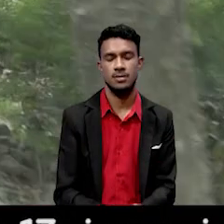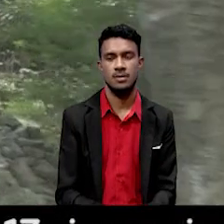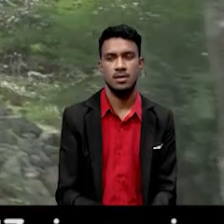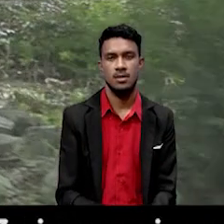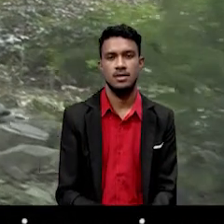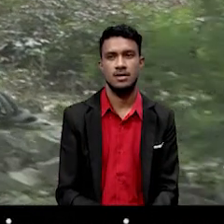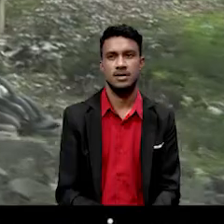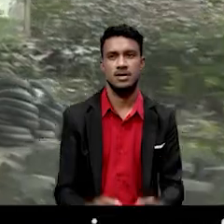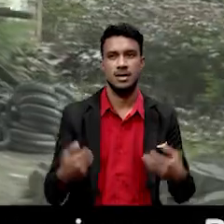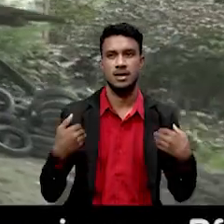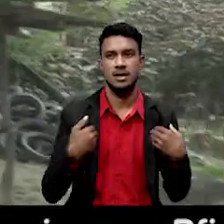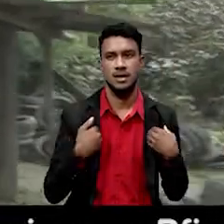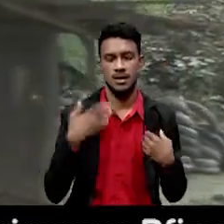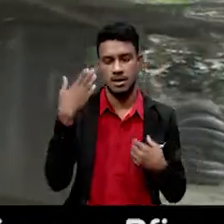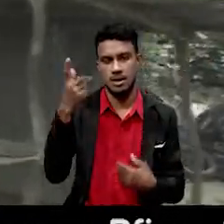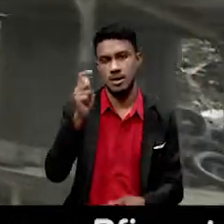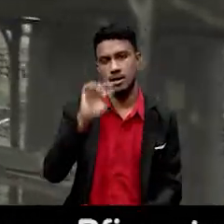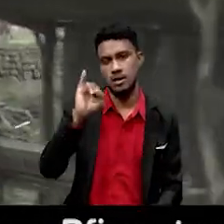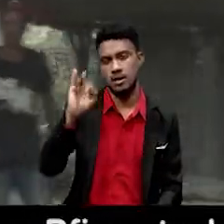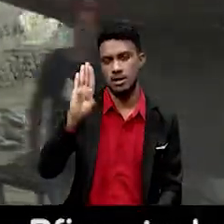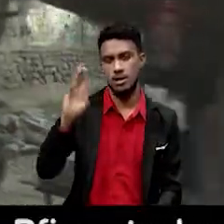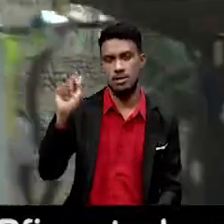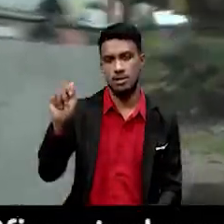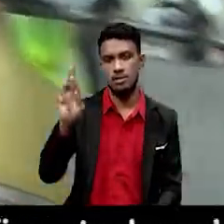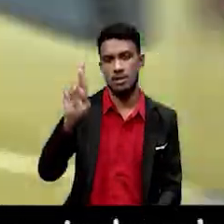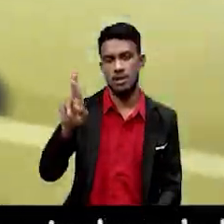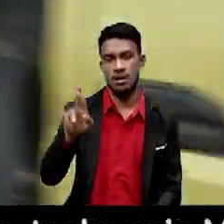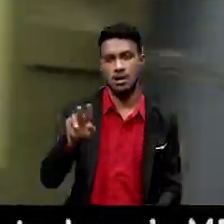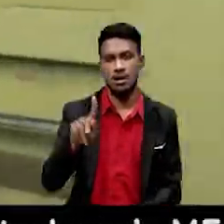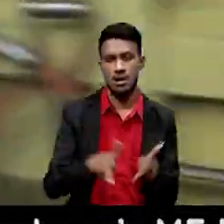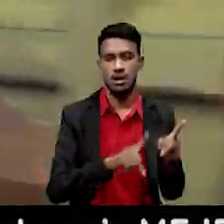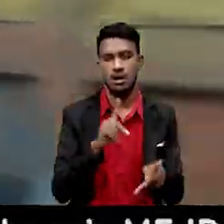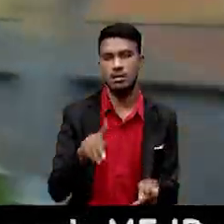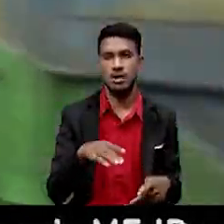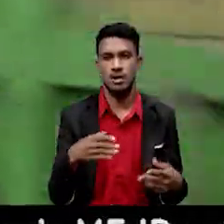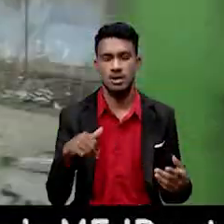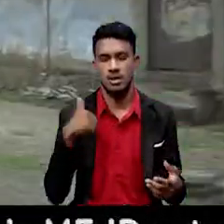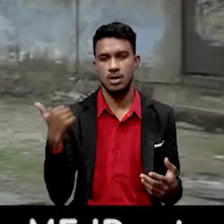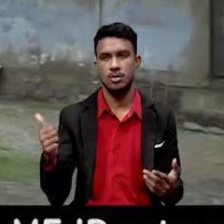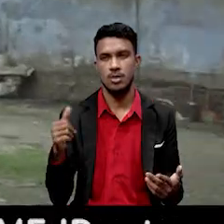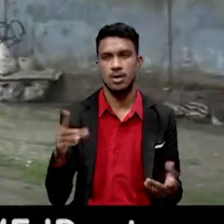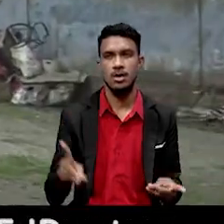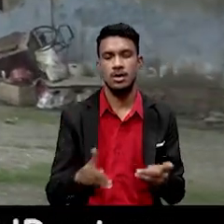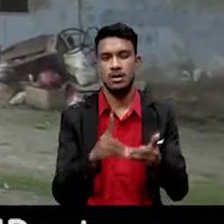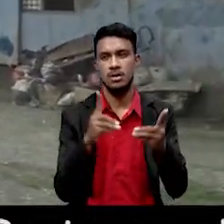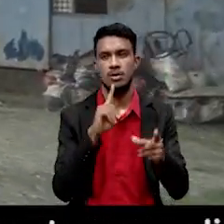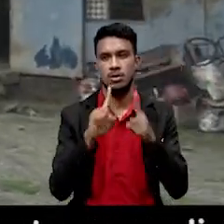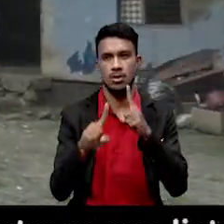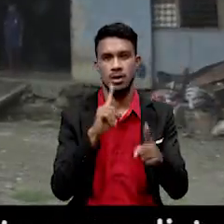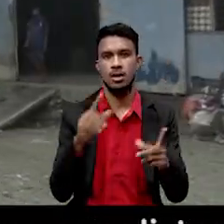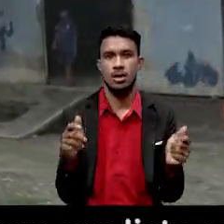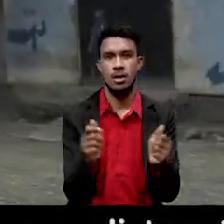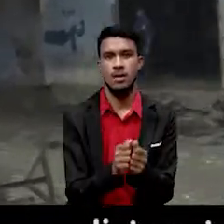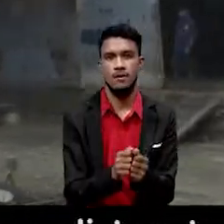iha tibar maka iha komendari balung nebe mafetados i kuliah